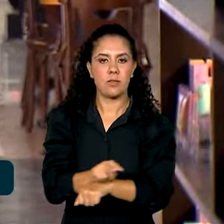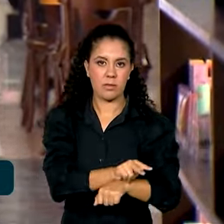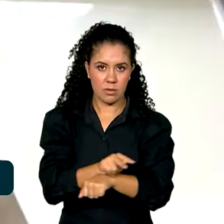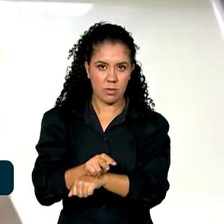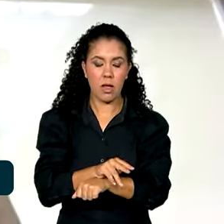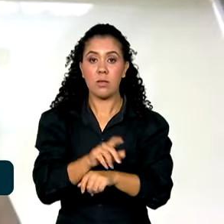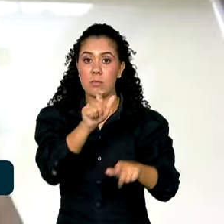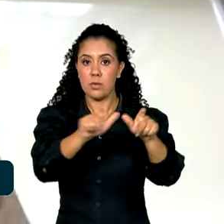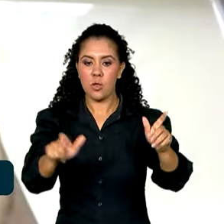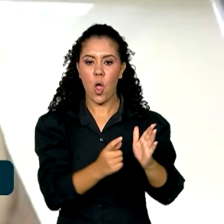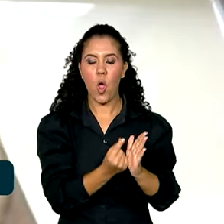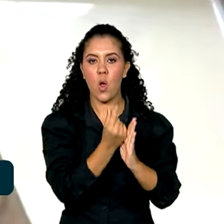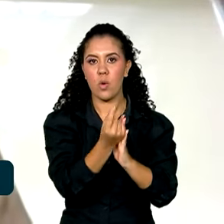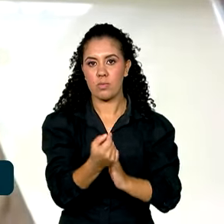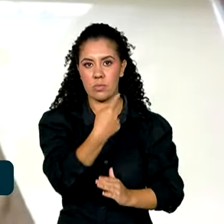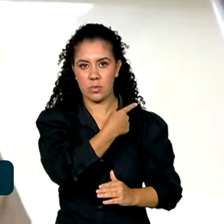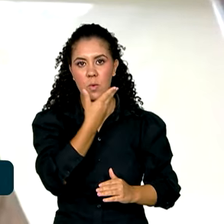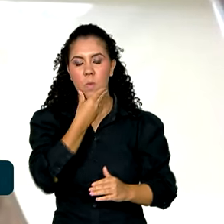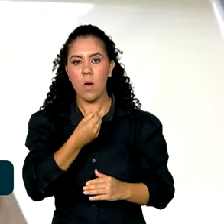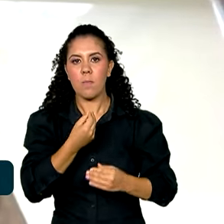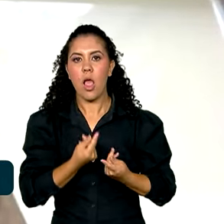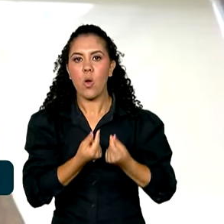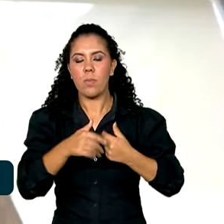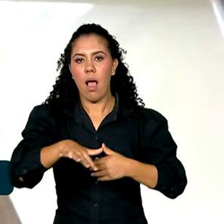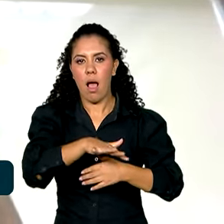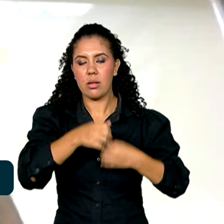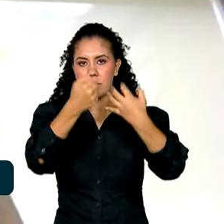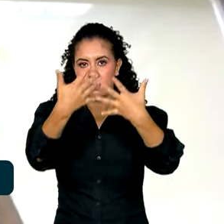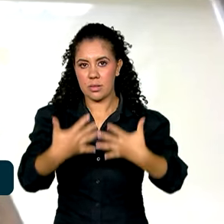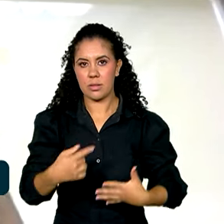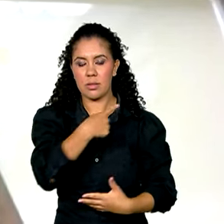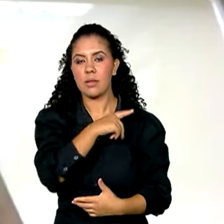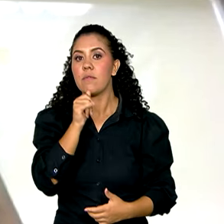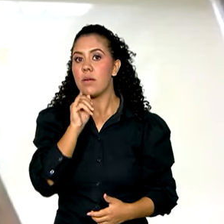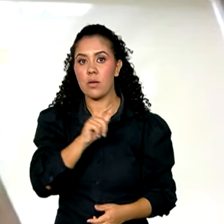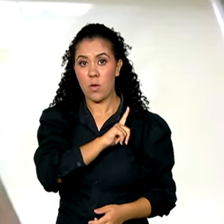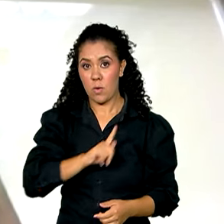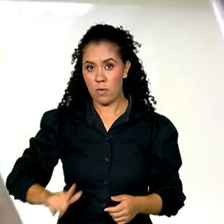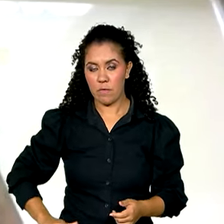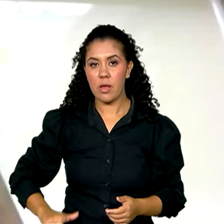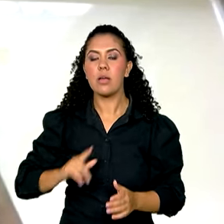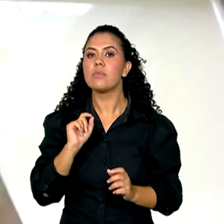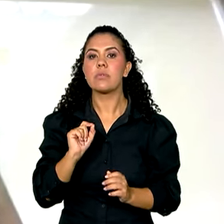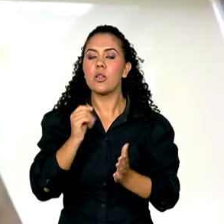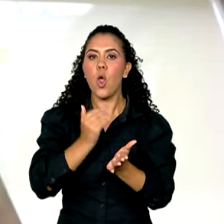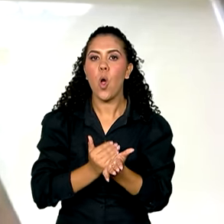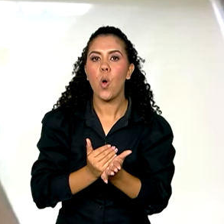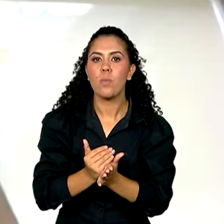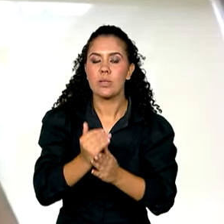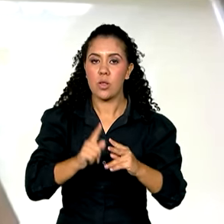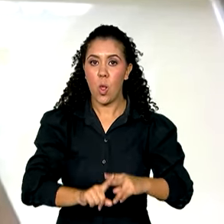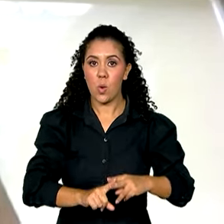consumidores adverte o economista Jackson de Tony o governo de um modo geral está começando a corrigir um preço